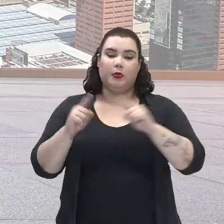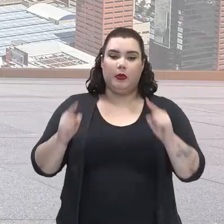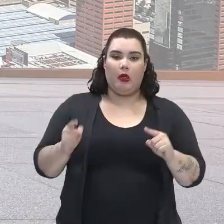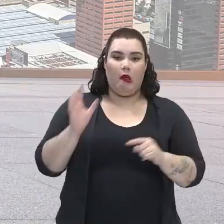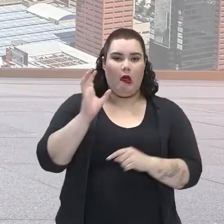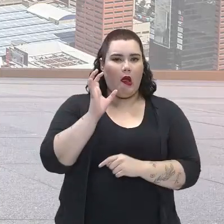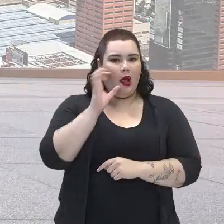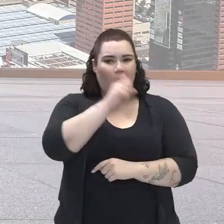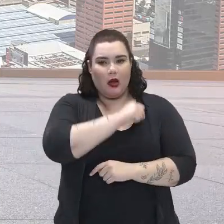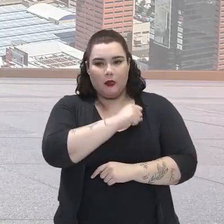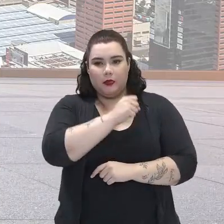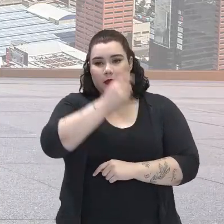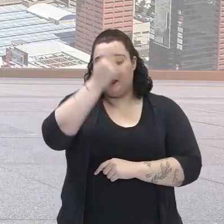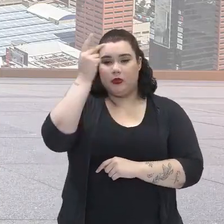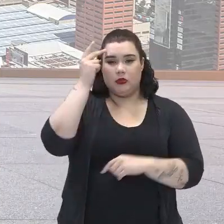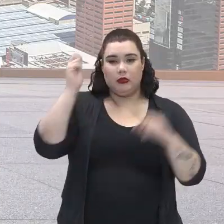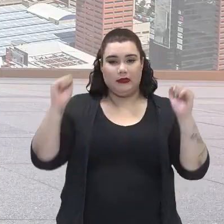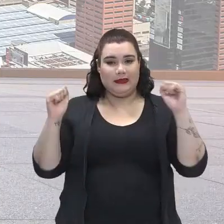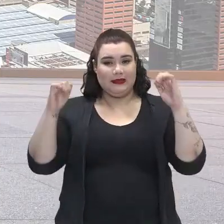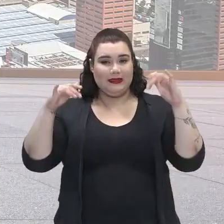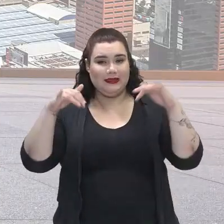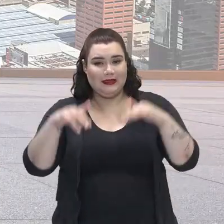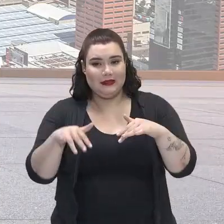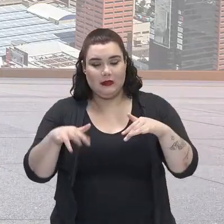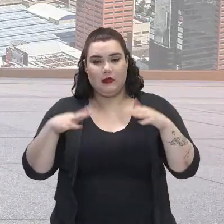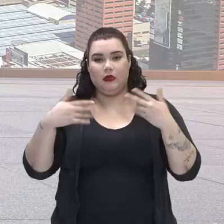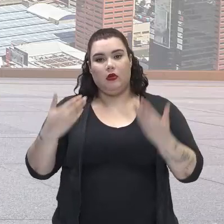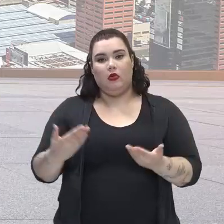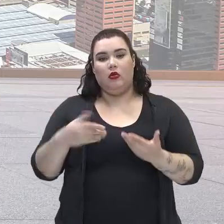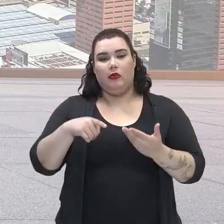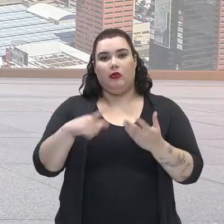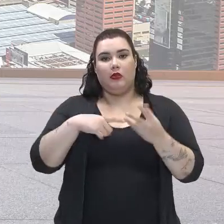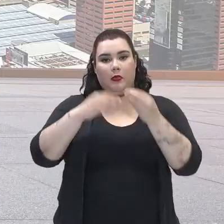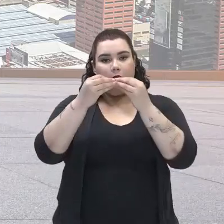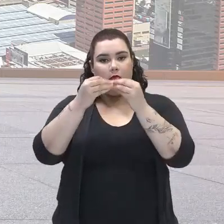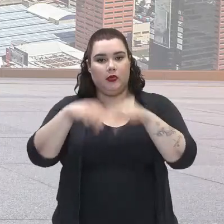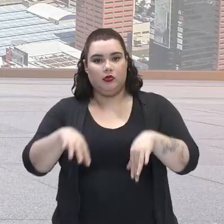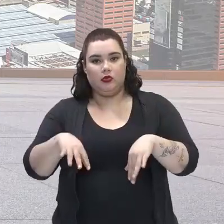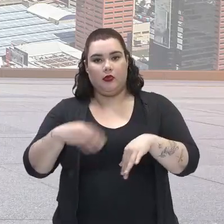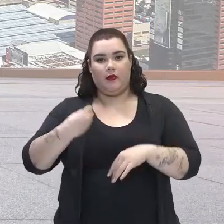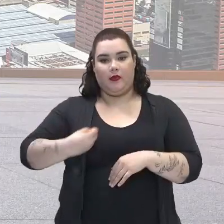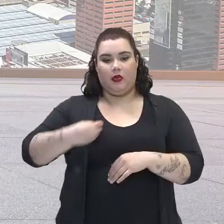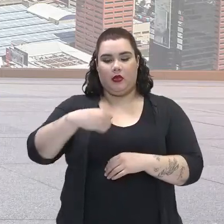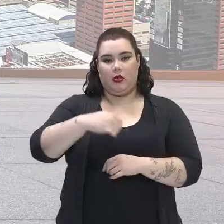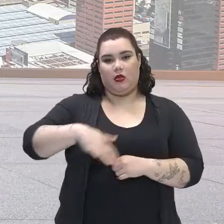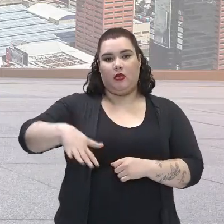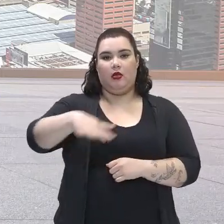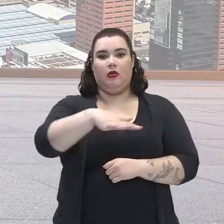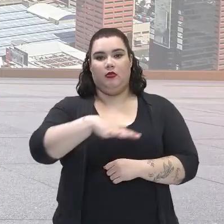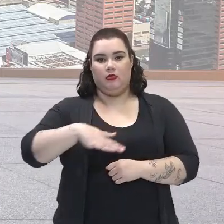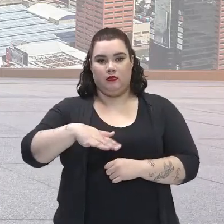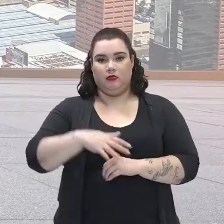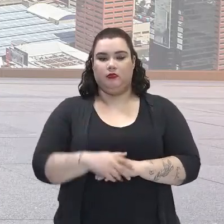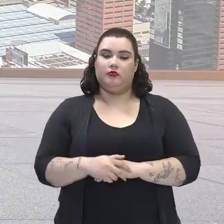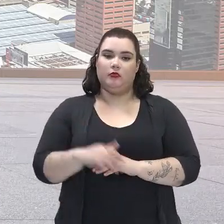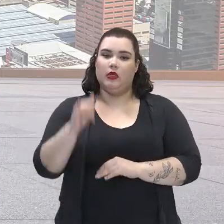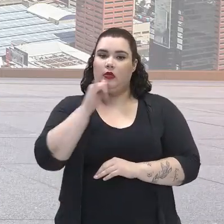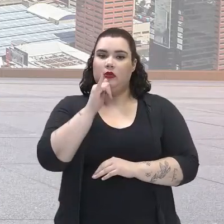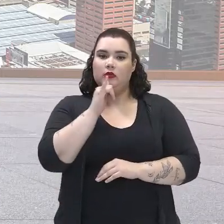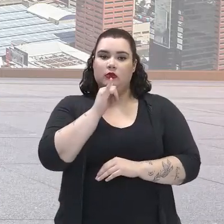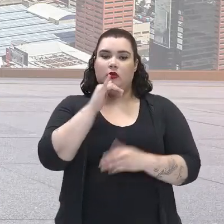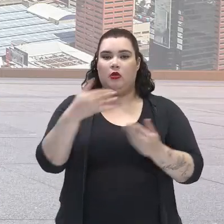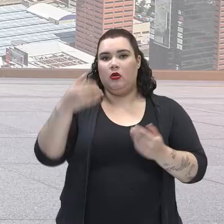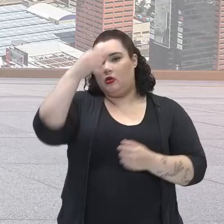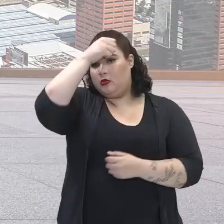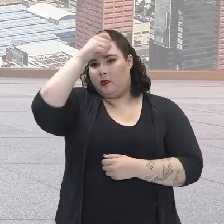atraiu tanta gente para morar nas cidades que isso acabou prejudicando a própria qualidade de vida nessas cidades. Ora, uma coisa é uma